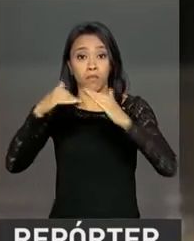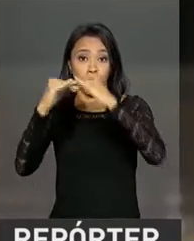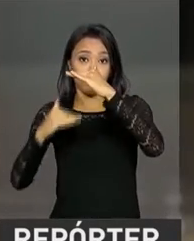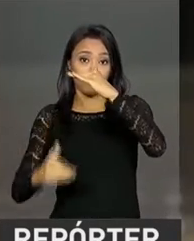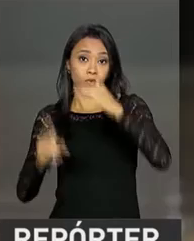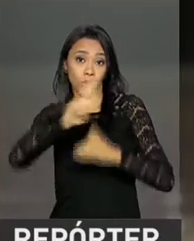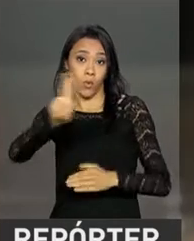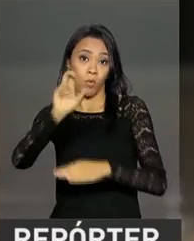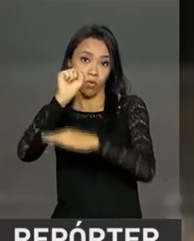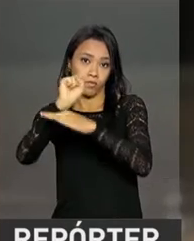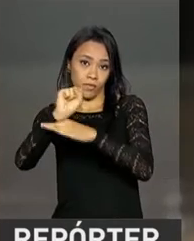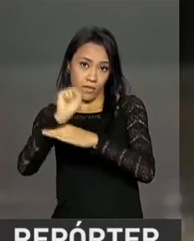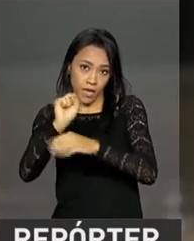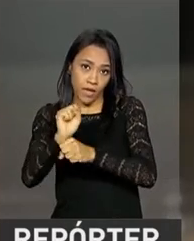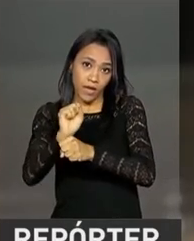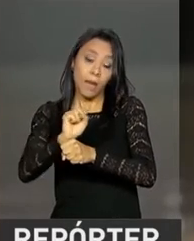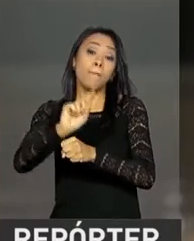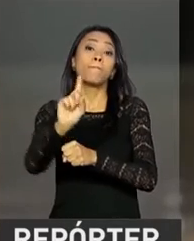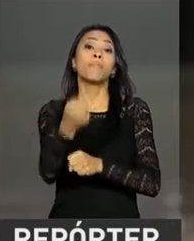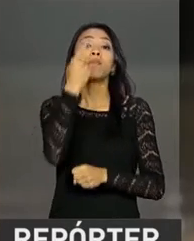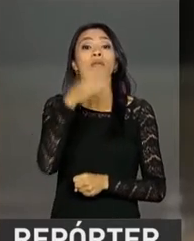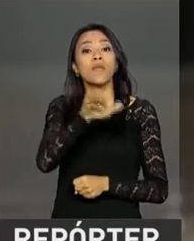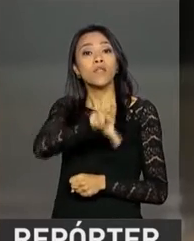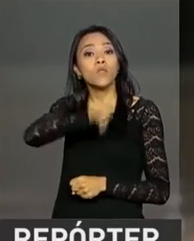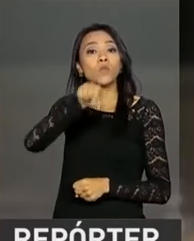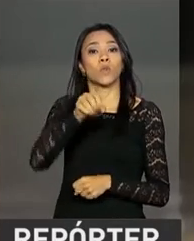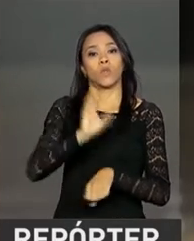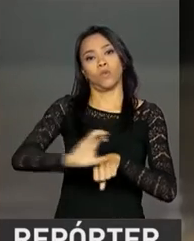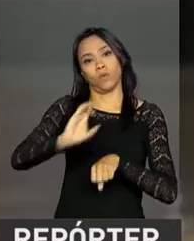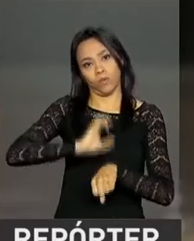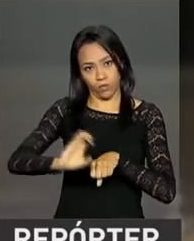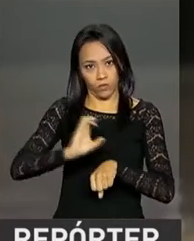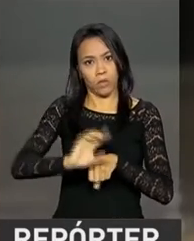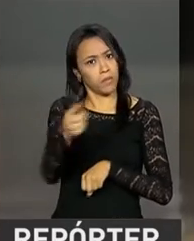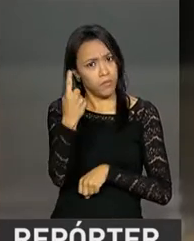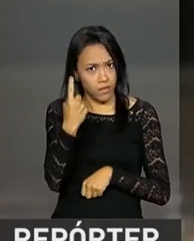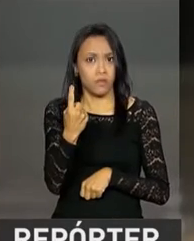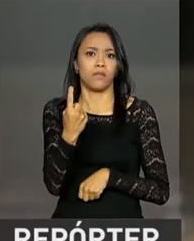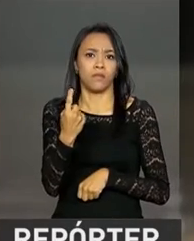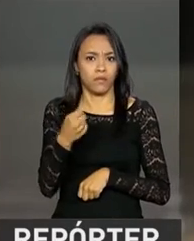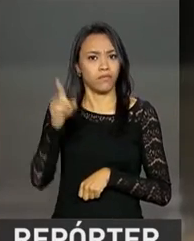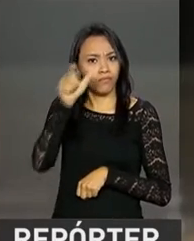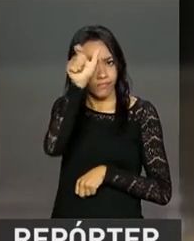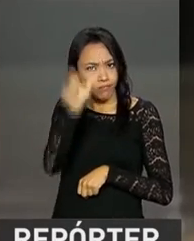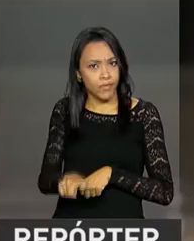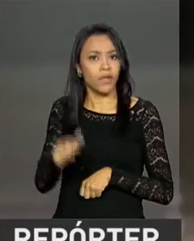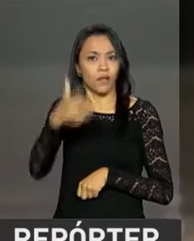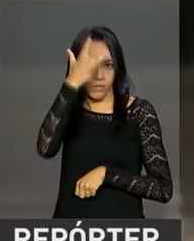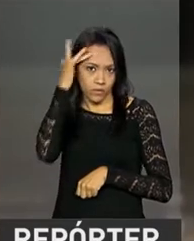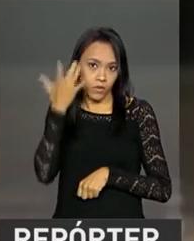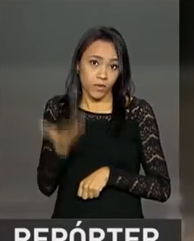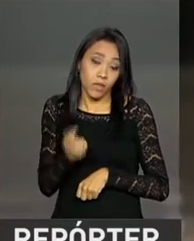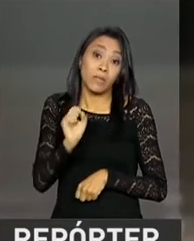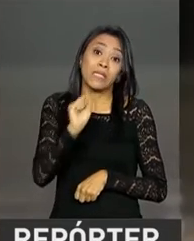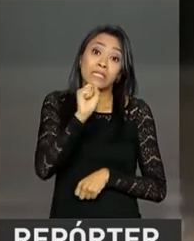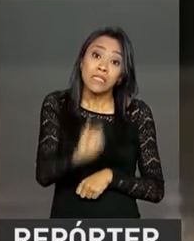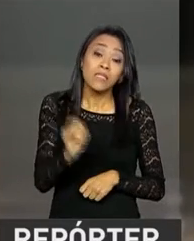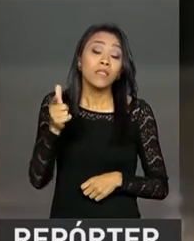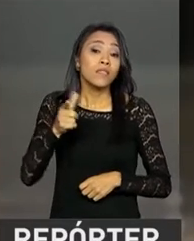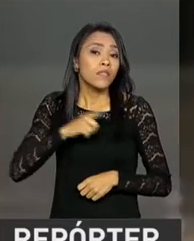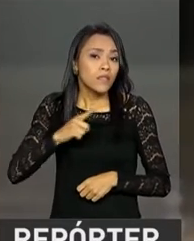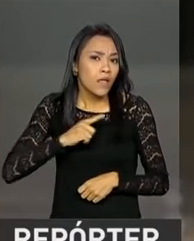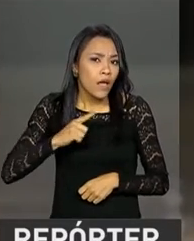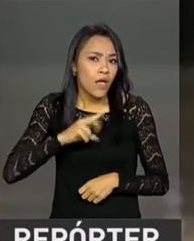está restrita a primeira opção de vaga a primeira opção de curso feita por esse estudante e se houver vaga